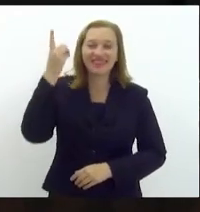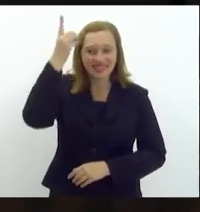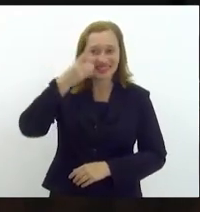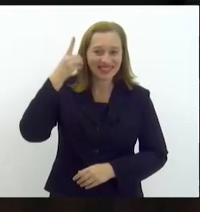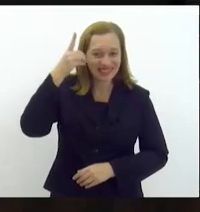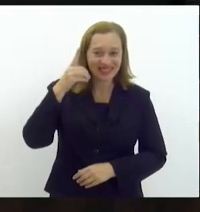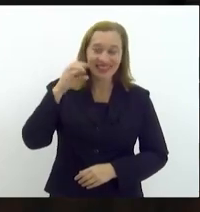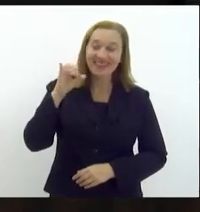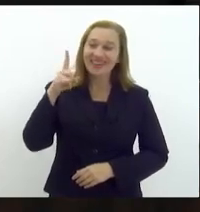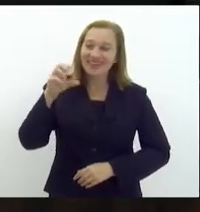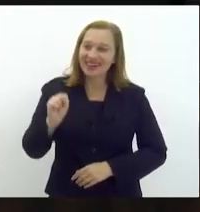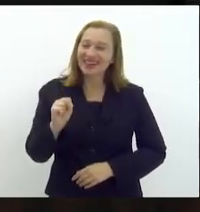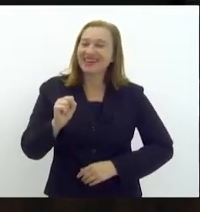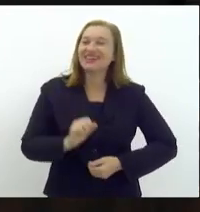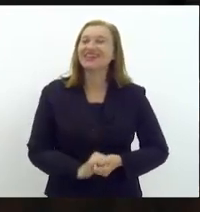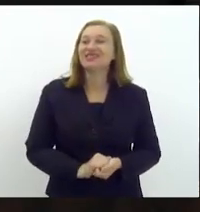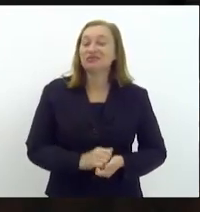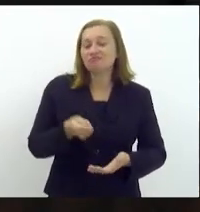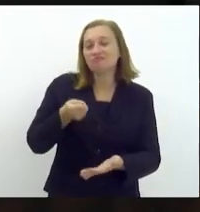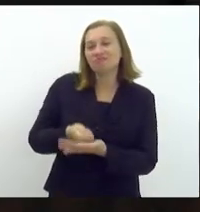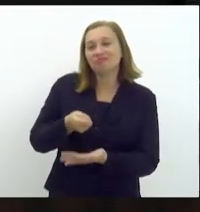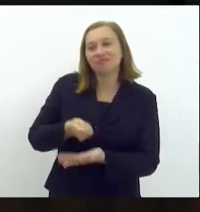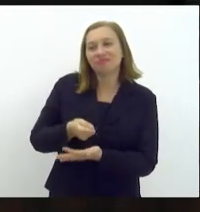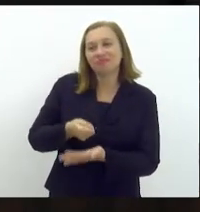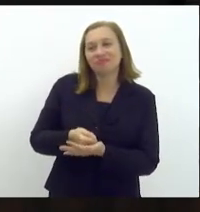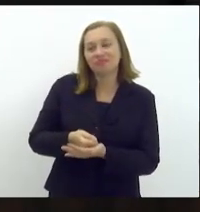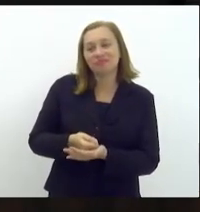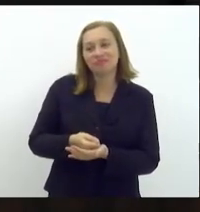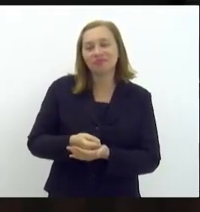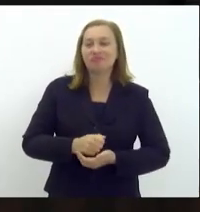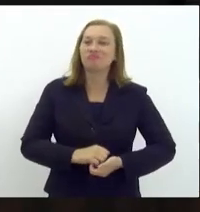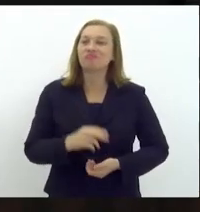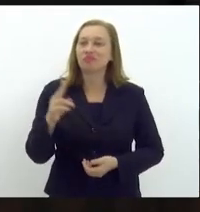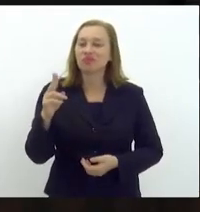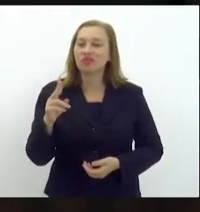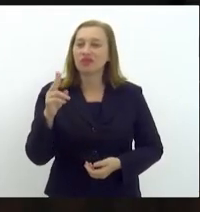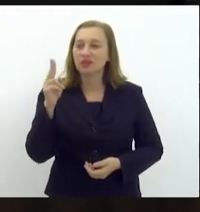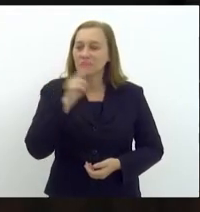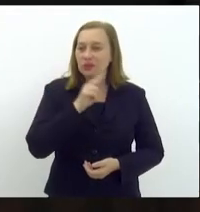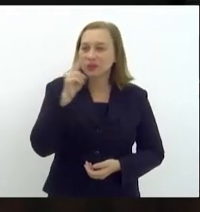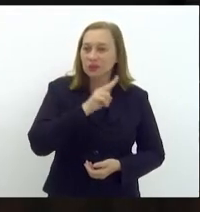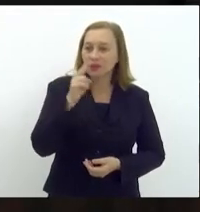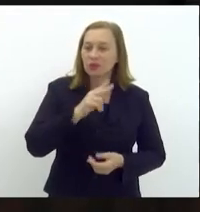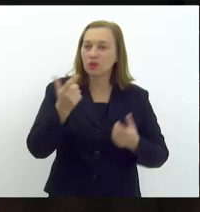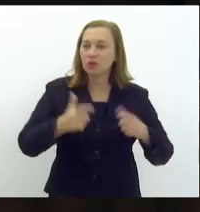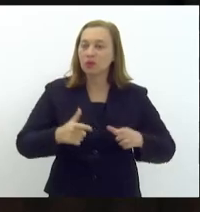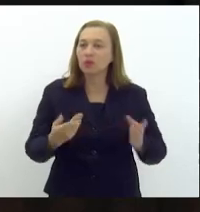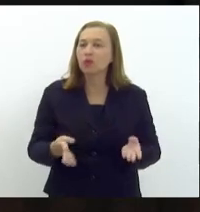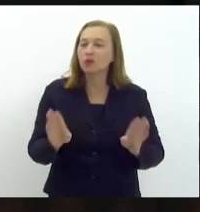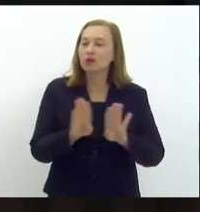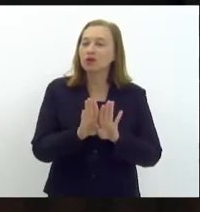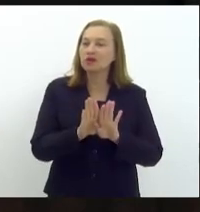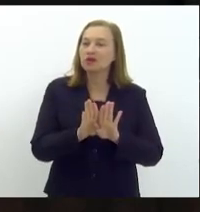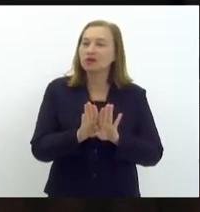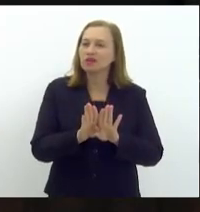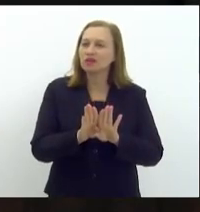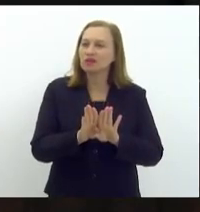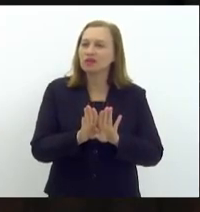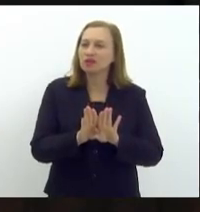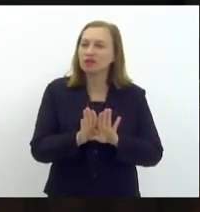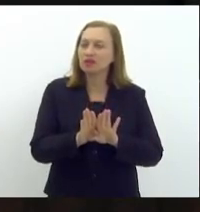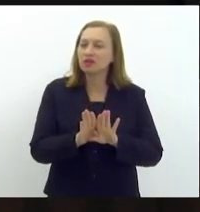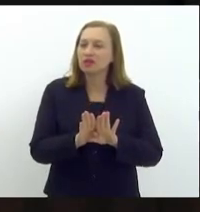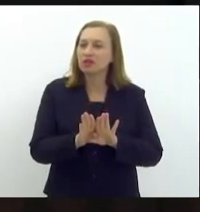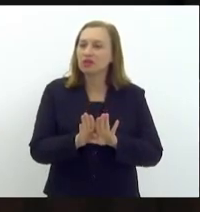Macedo que dispõe sobre a obrigatoriedade adoção de medidas urgentes em recintos fechados em função do estado de